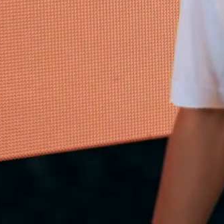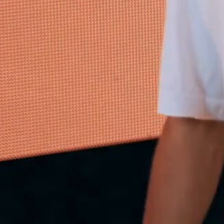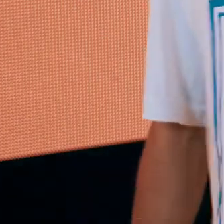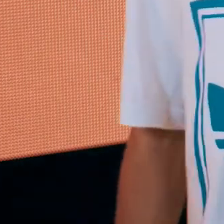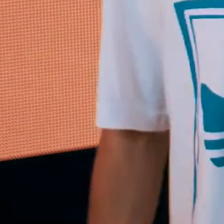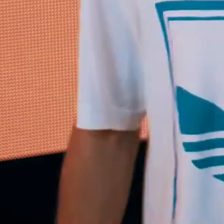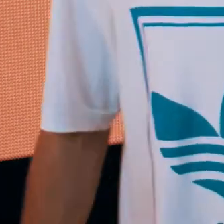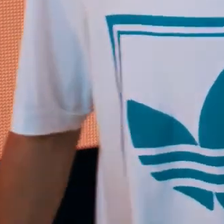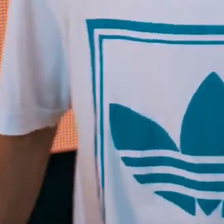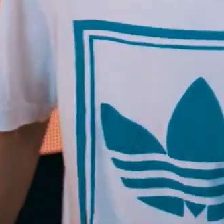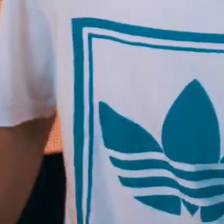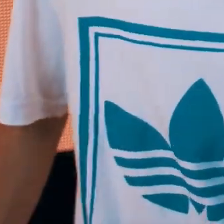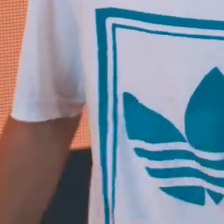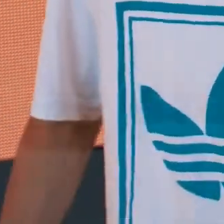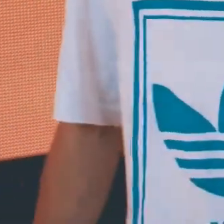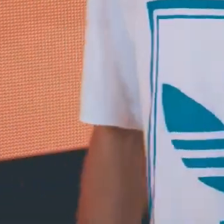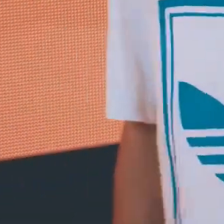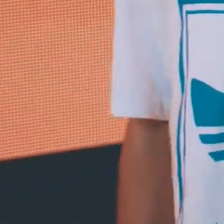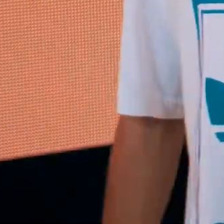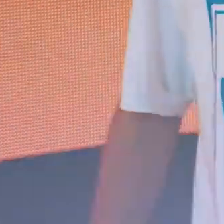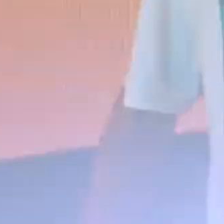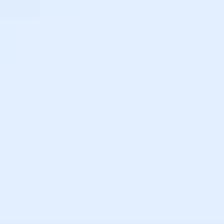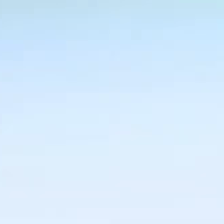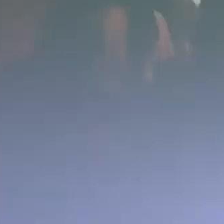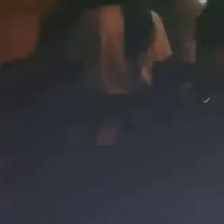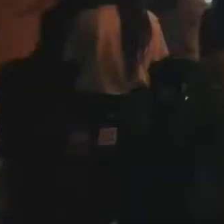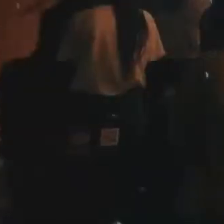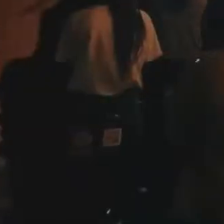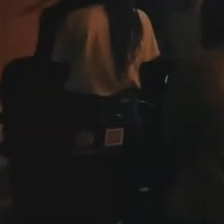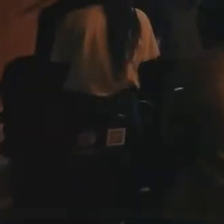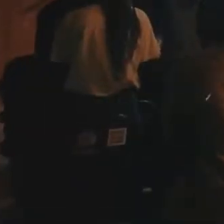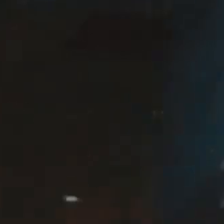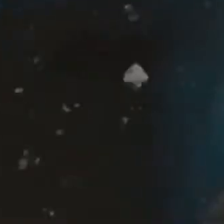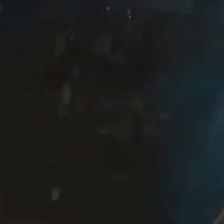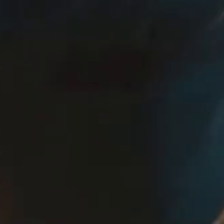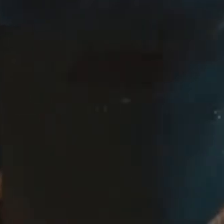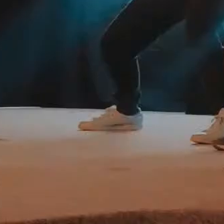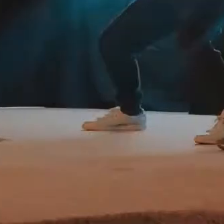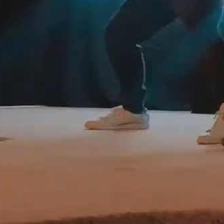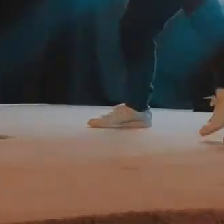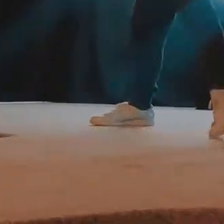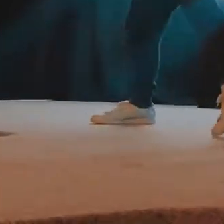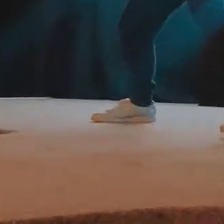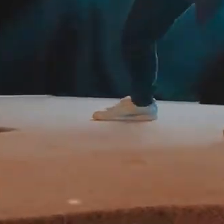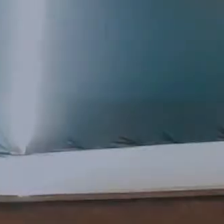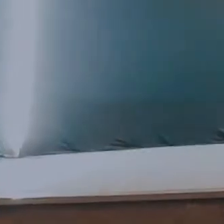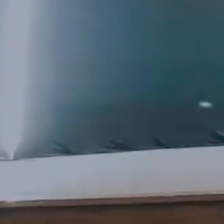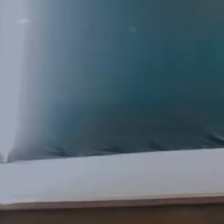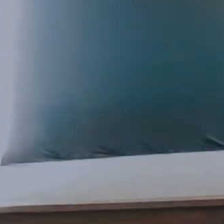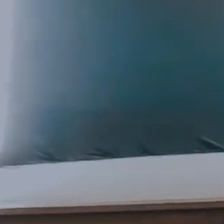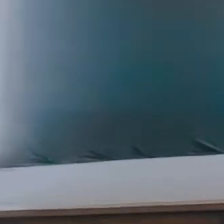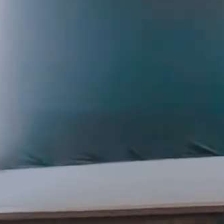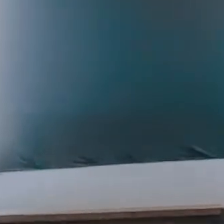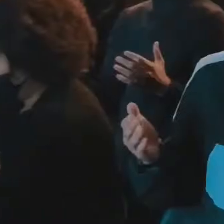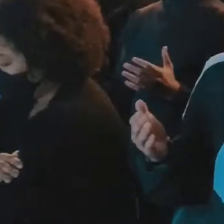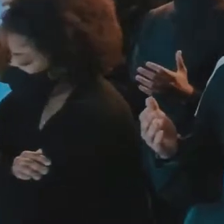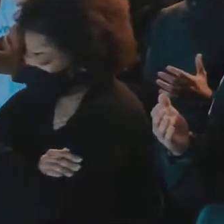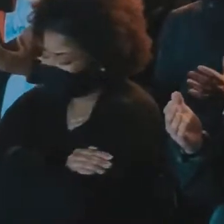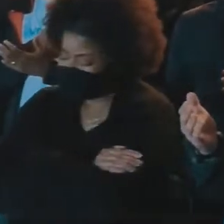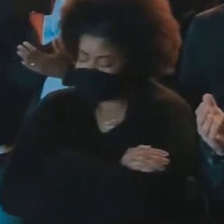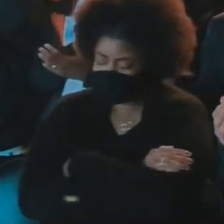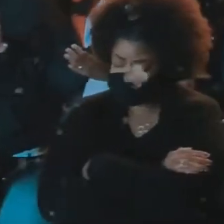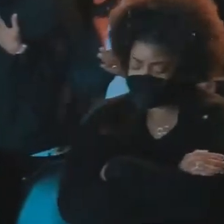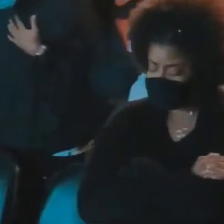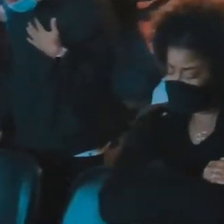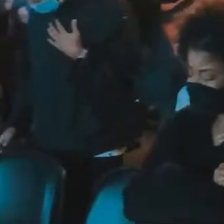algumas programações do nosso departamento para vocês. Começando com a nossa segunda diferente, que é o culto de adolescentes aqui da ADVEC, às 19 horas no